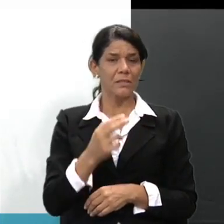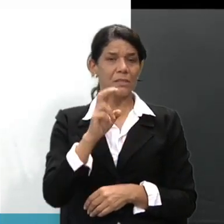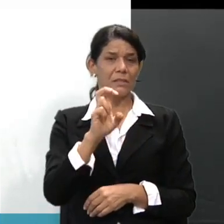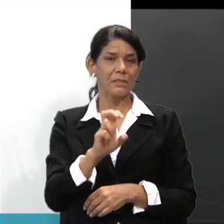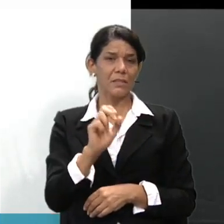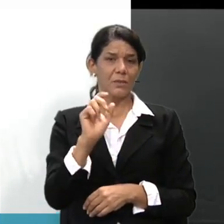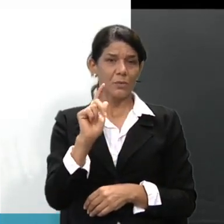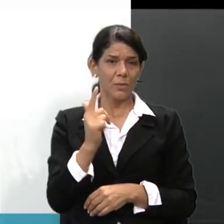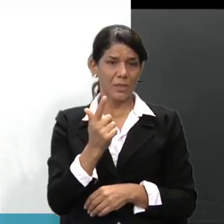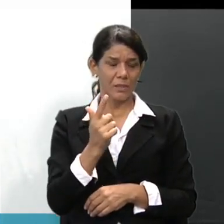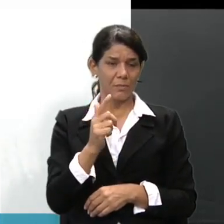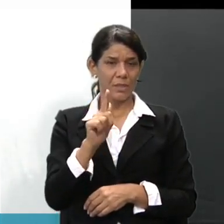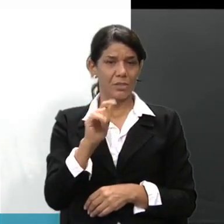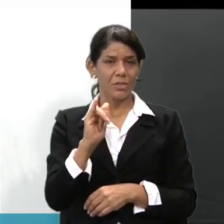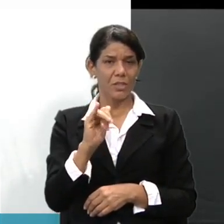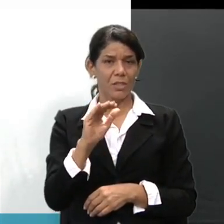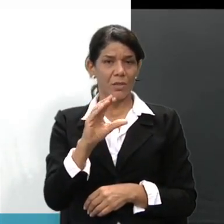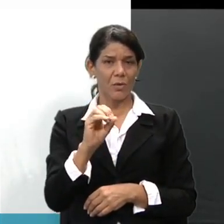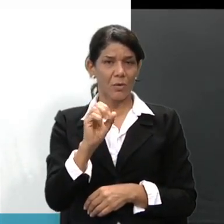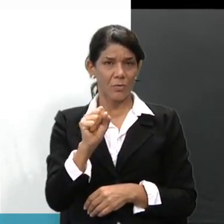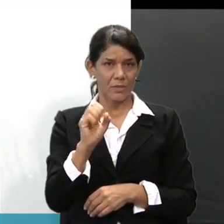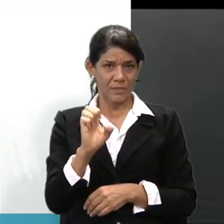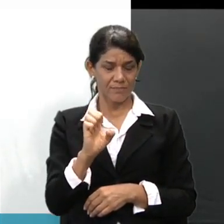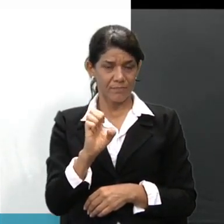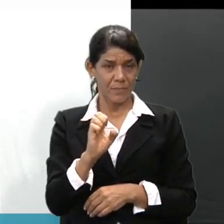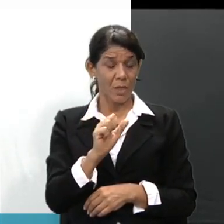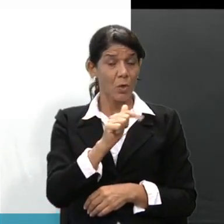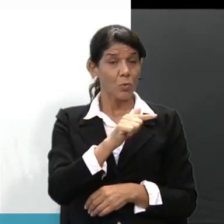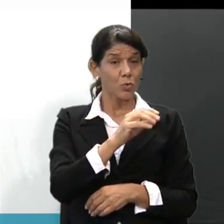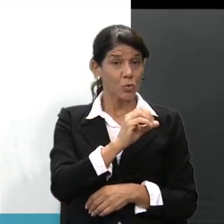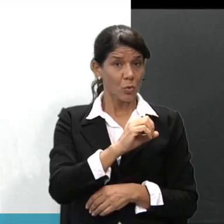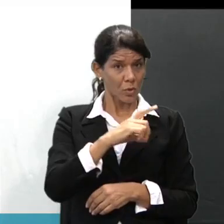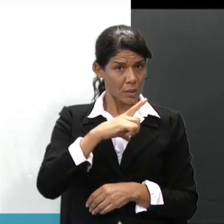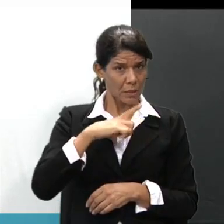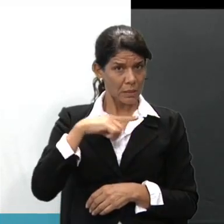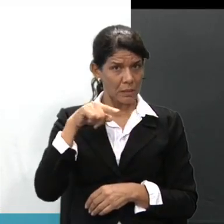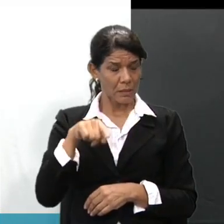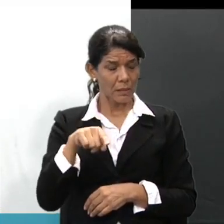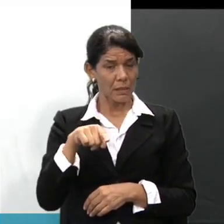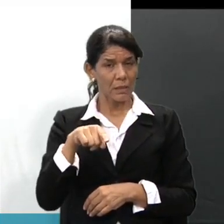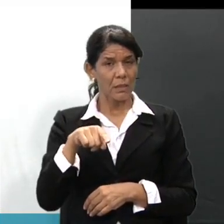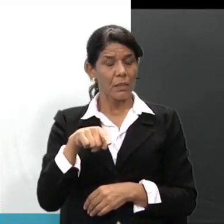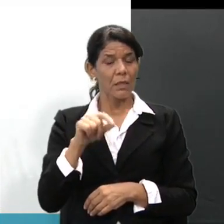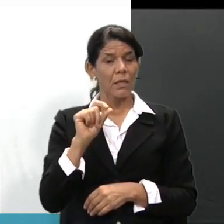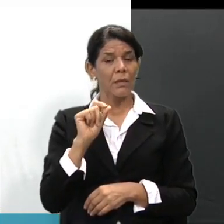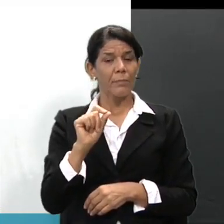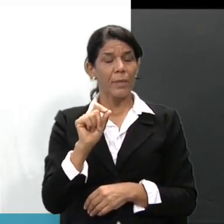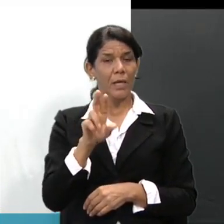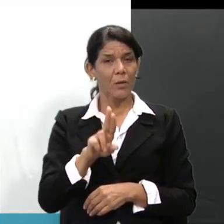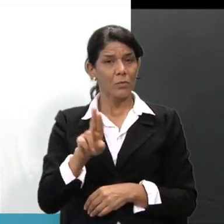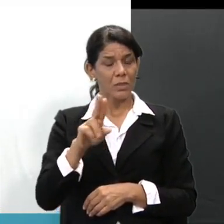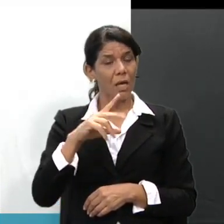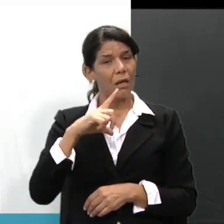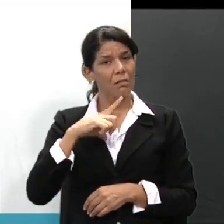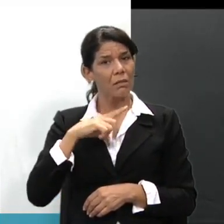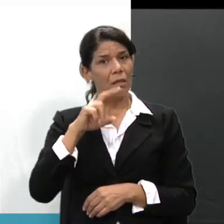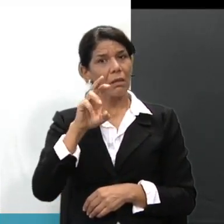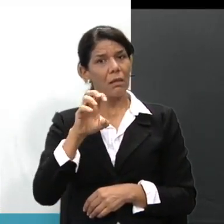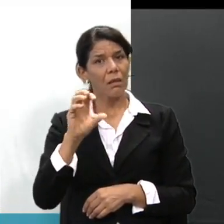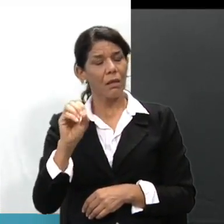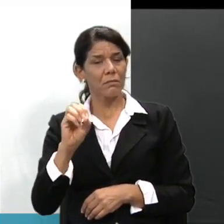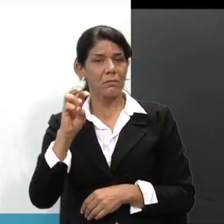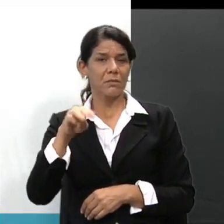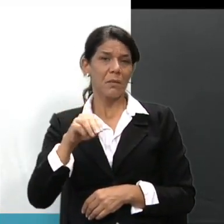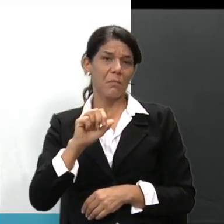5 gramas de glicose. O soro que está disponível na unidade possui